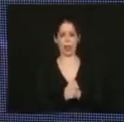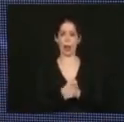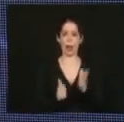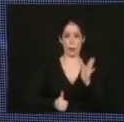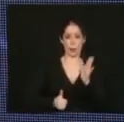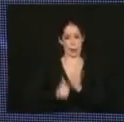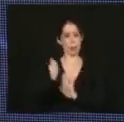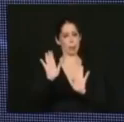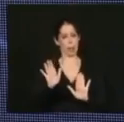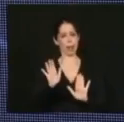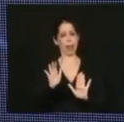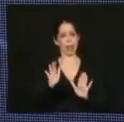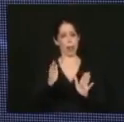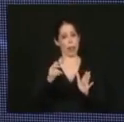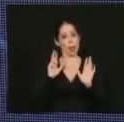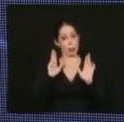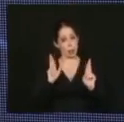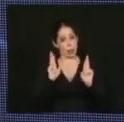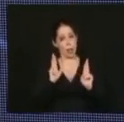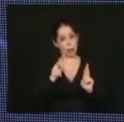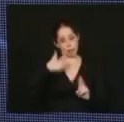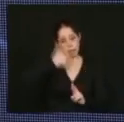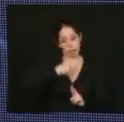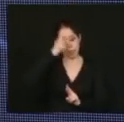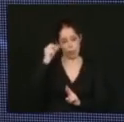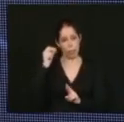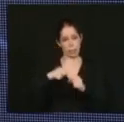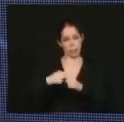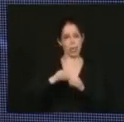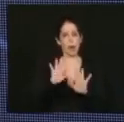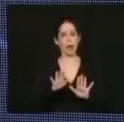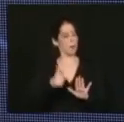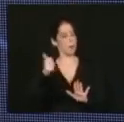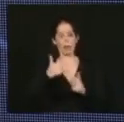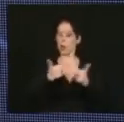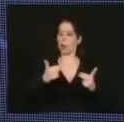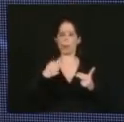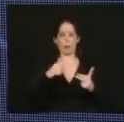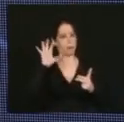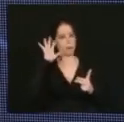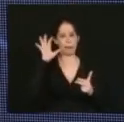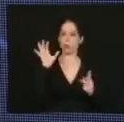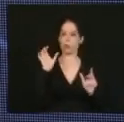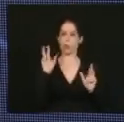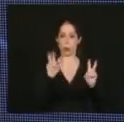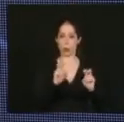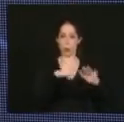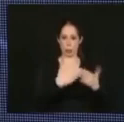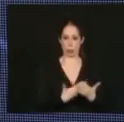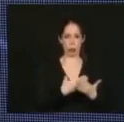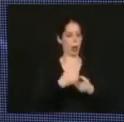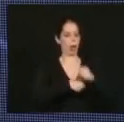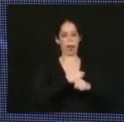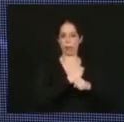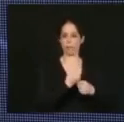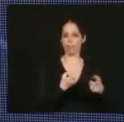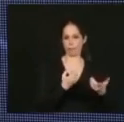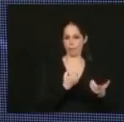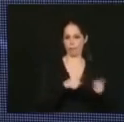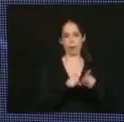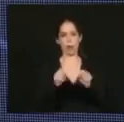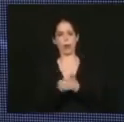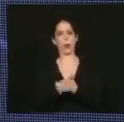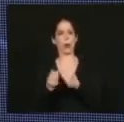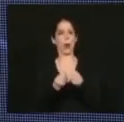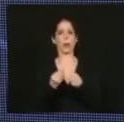seja a próxima prefeito da cidade terá que tomar são relacionadas Olá tudo ao ano letivo EA perspectiva de geração